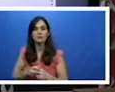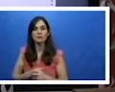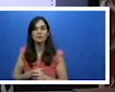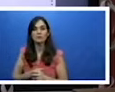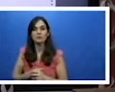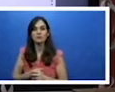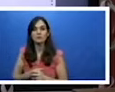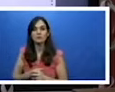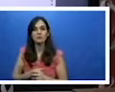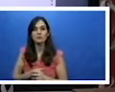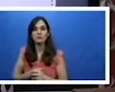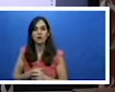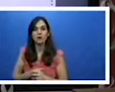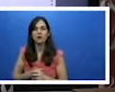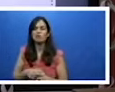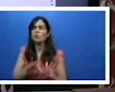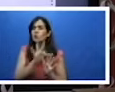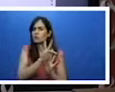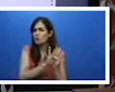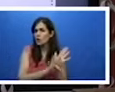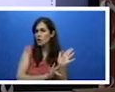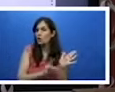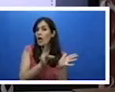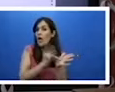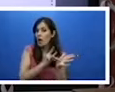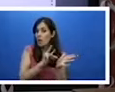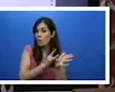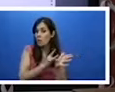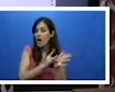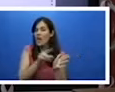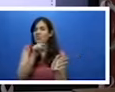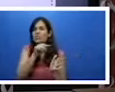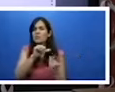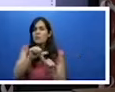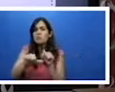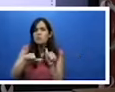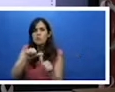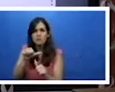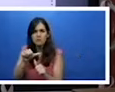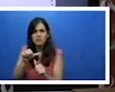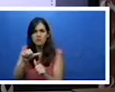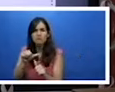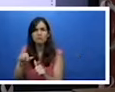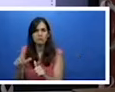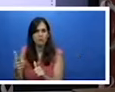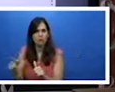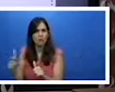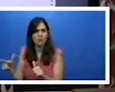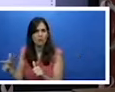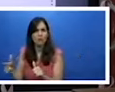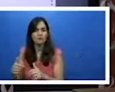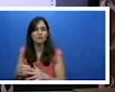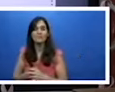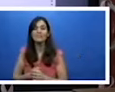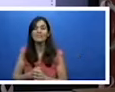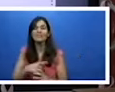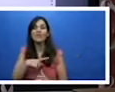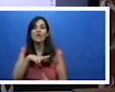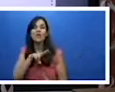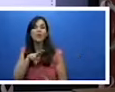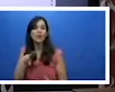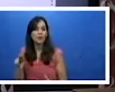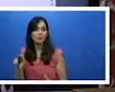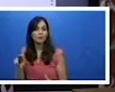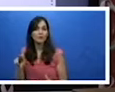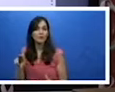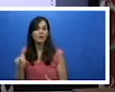versão original, uma história original, aliás, o narrador do conto Sociedade e Tragédia receberá um nome, que será